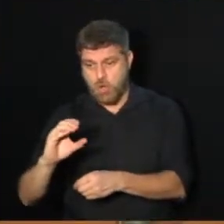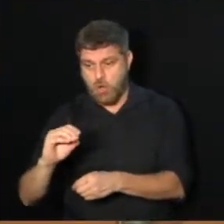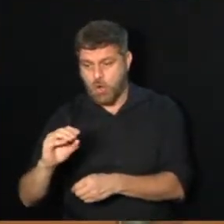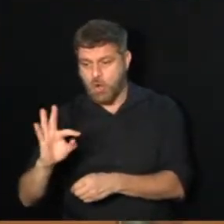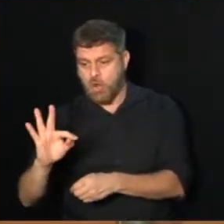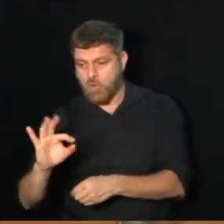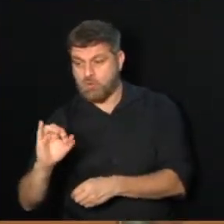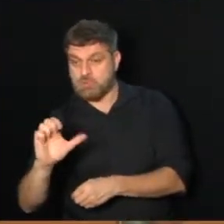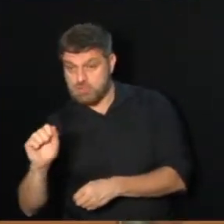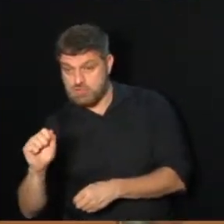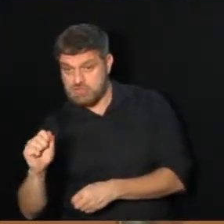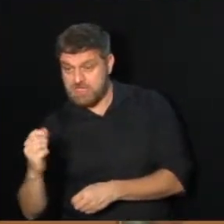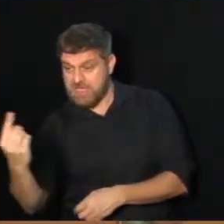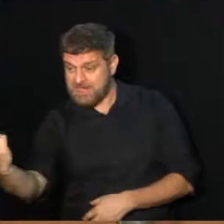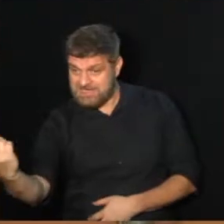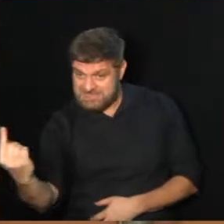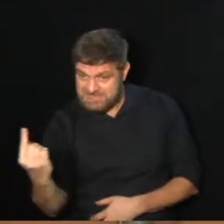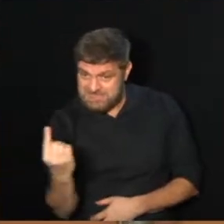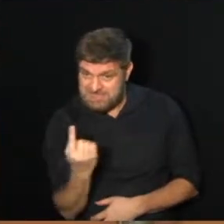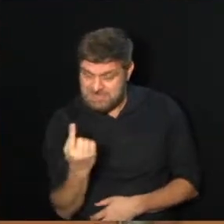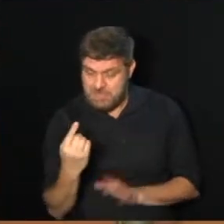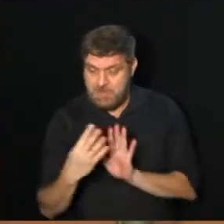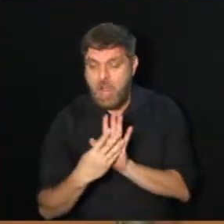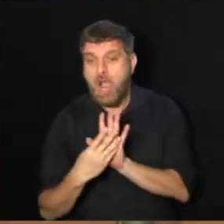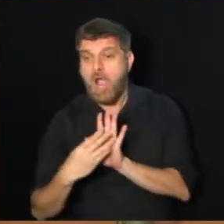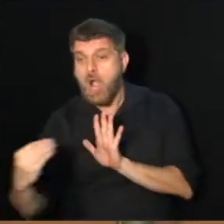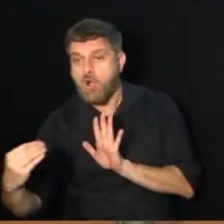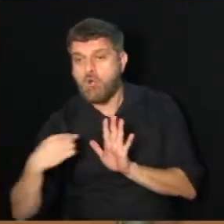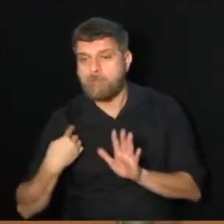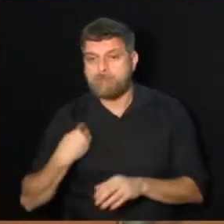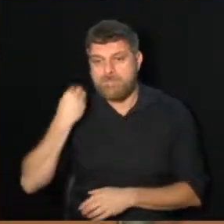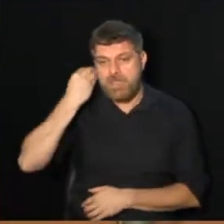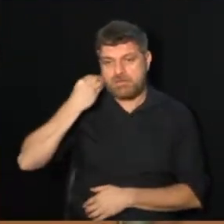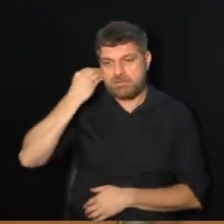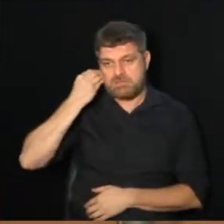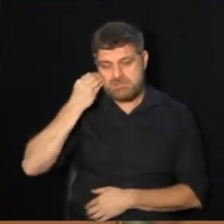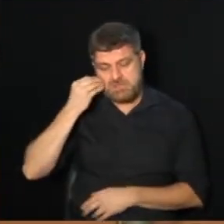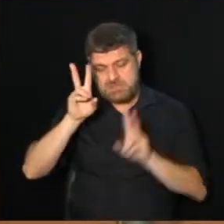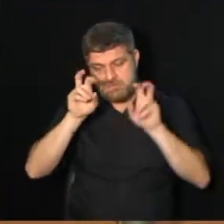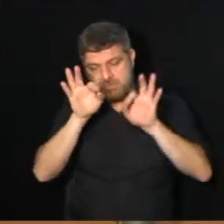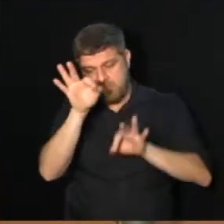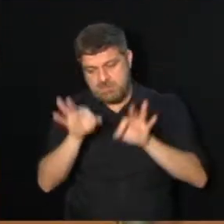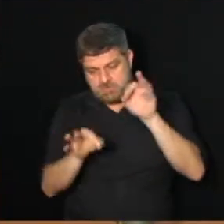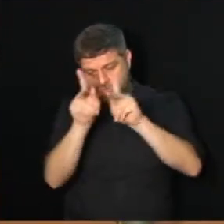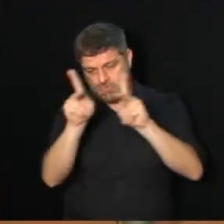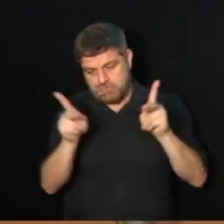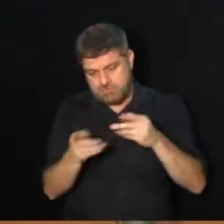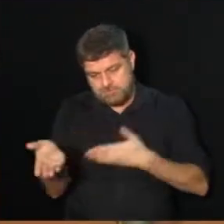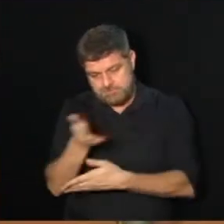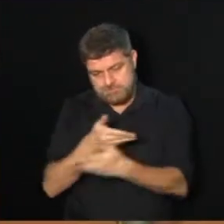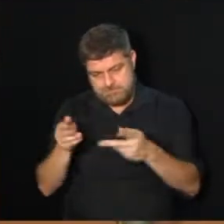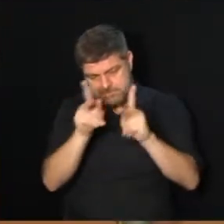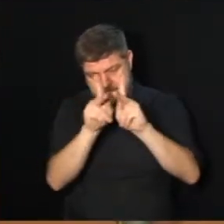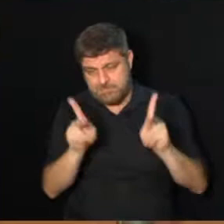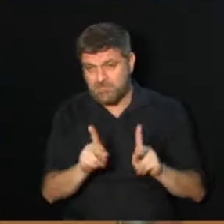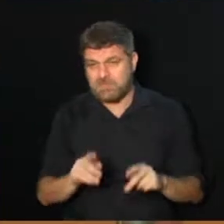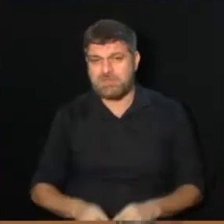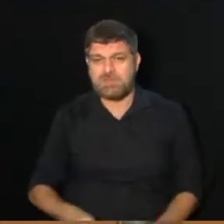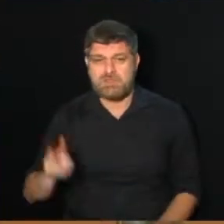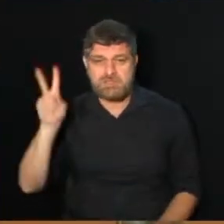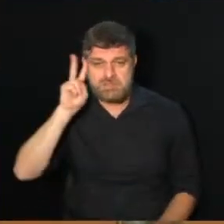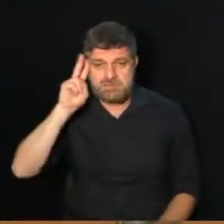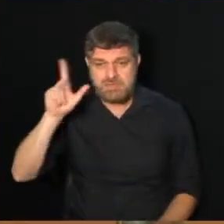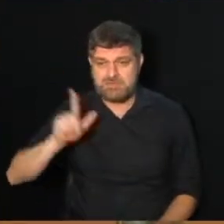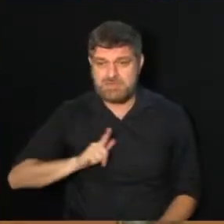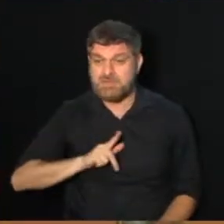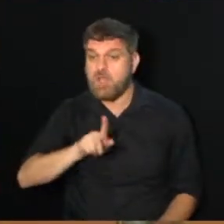ver a experiência que nós estamos tratando no âmbito do município, nas escolas, sobre a justiça restaurativa, sobre a cultura de paz. Na segunda-feira, tivemos formação